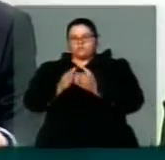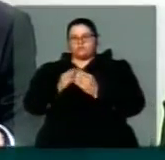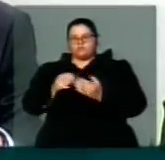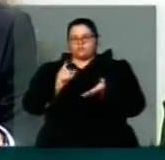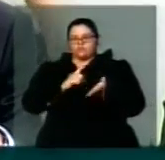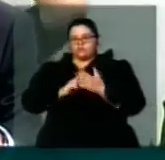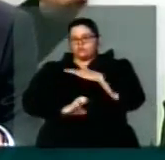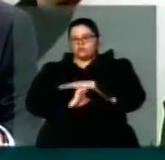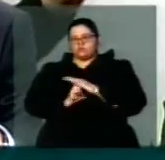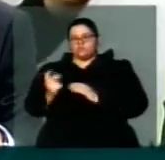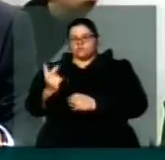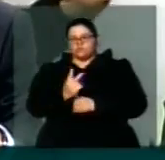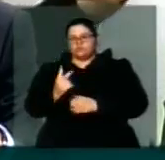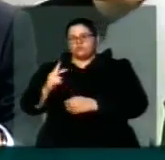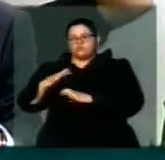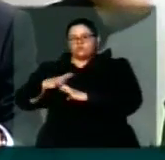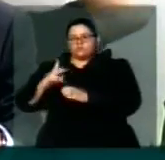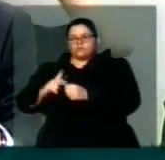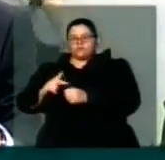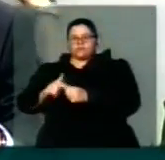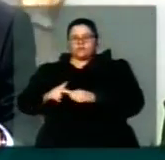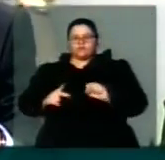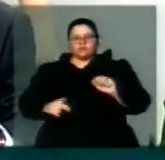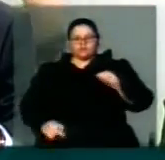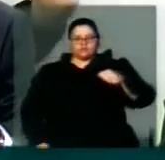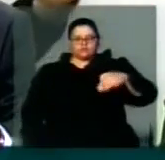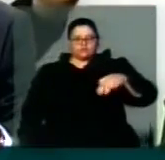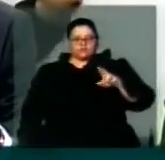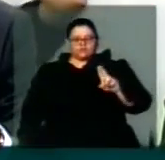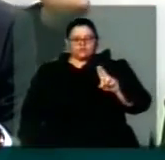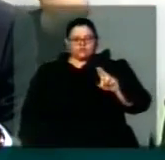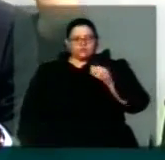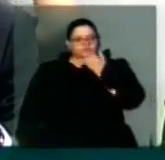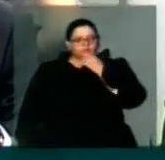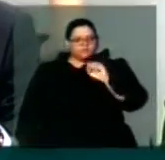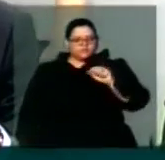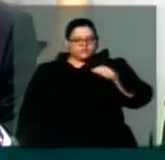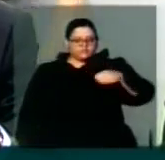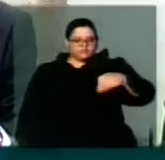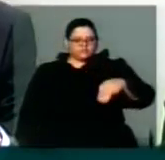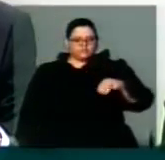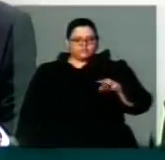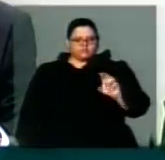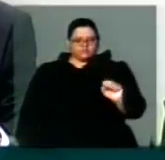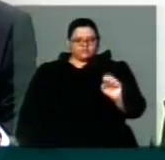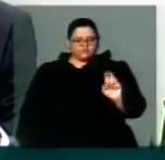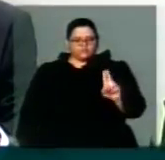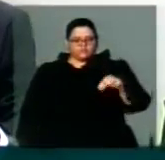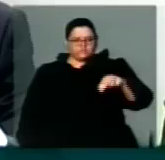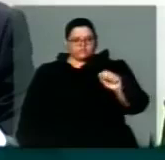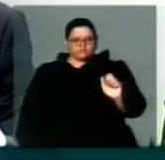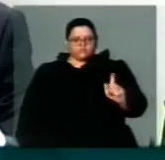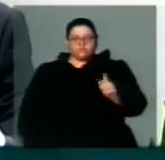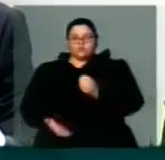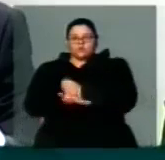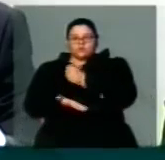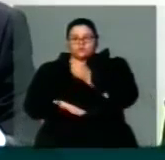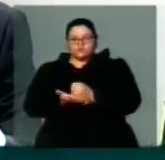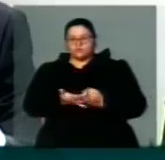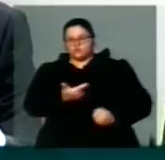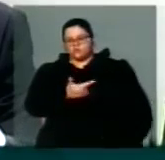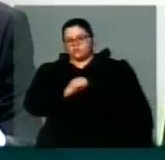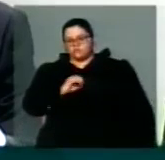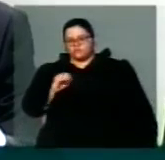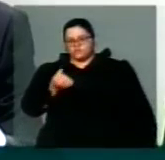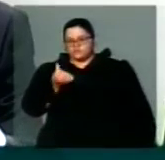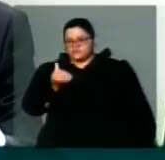Petrobras. Contrato esse que está descrito aqui, que foi no ano de 2006. E 2006, todos sabem que além